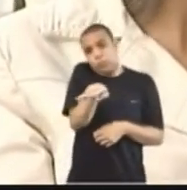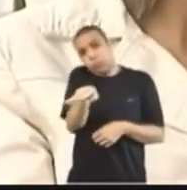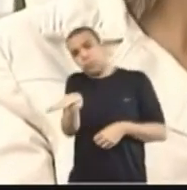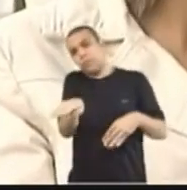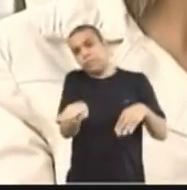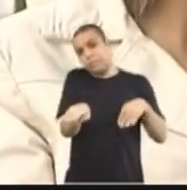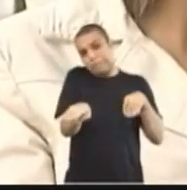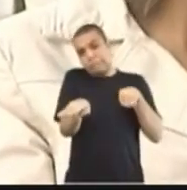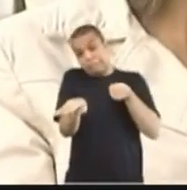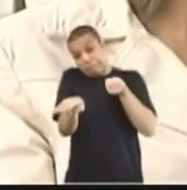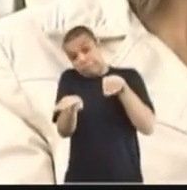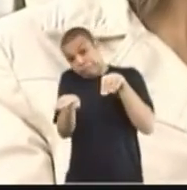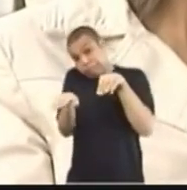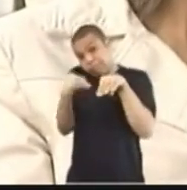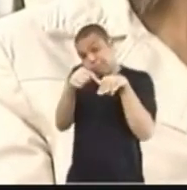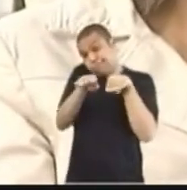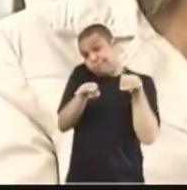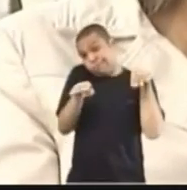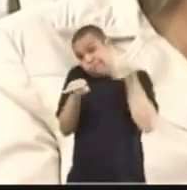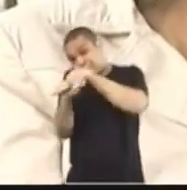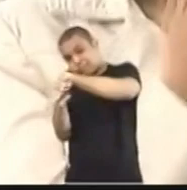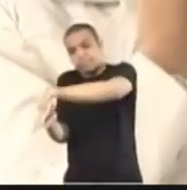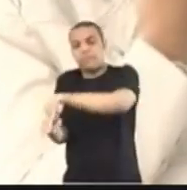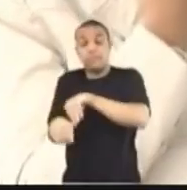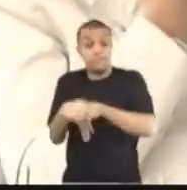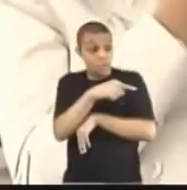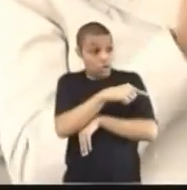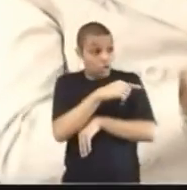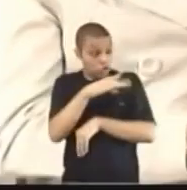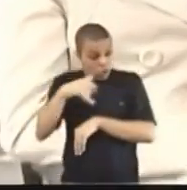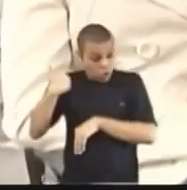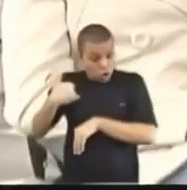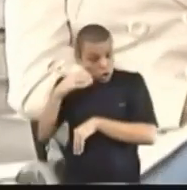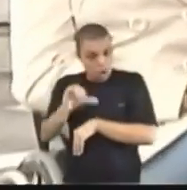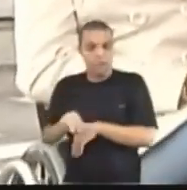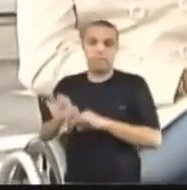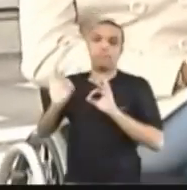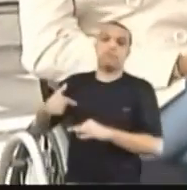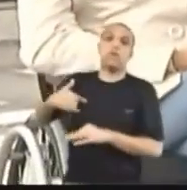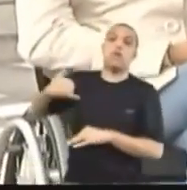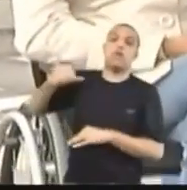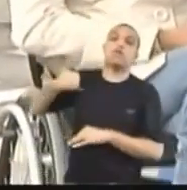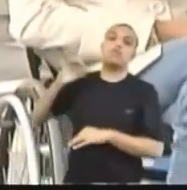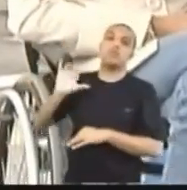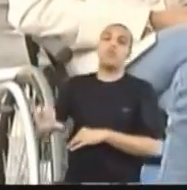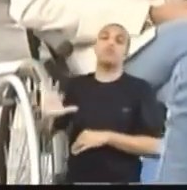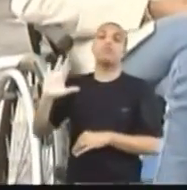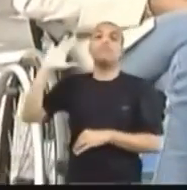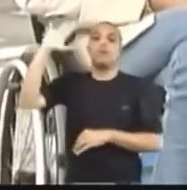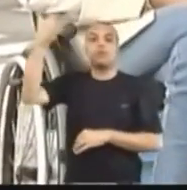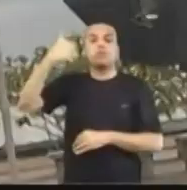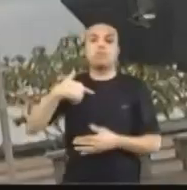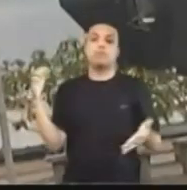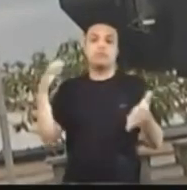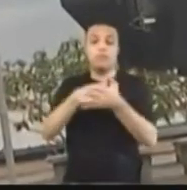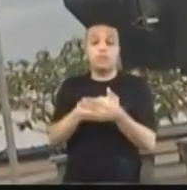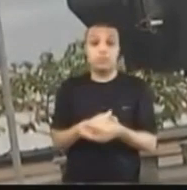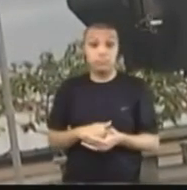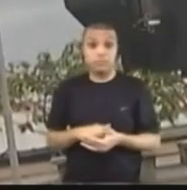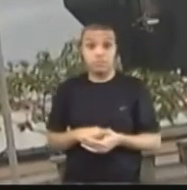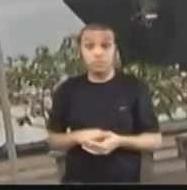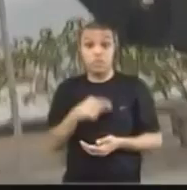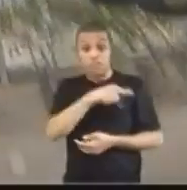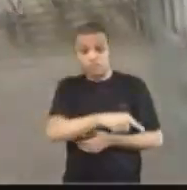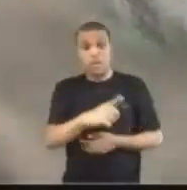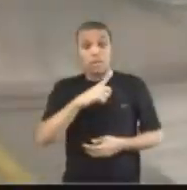cima do nosso você tinha só 9 anos de idade isso eu tinha 9 anos de idade quando eu sofri o acidente você tem um